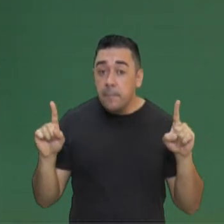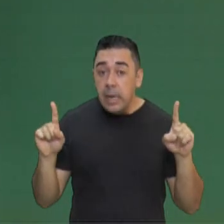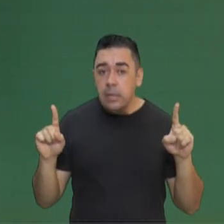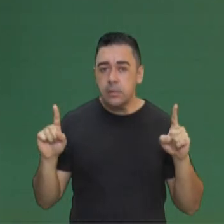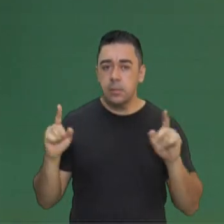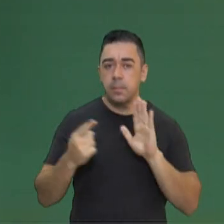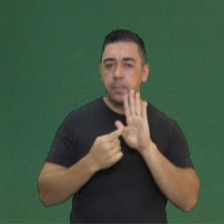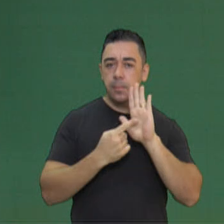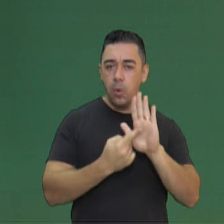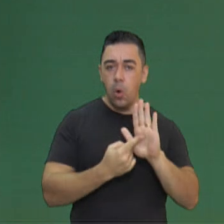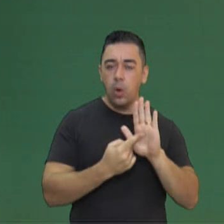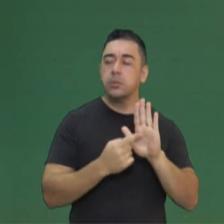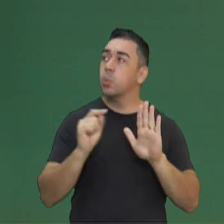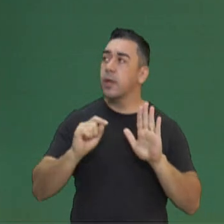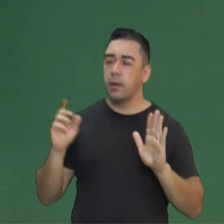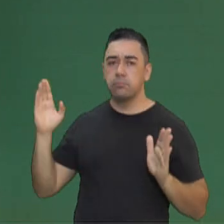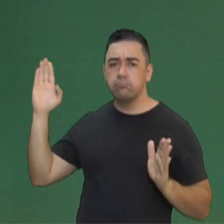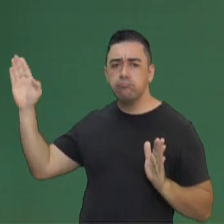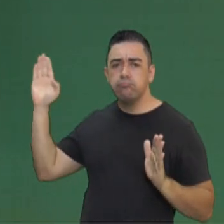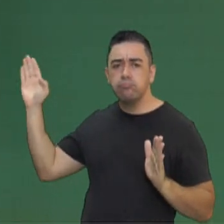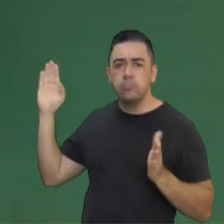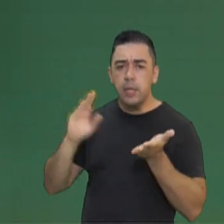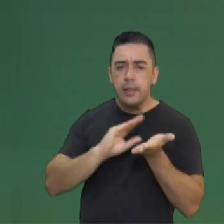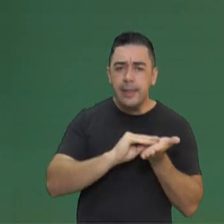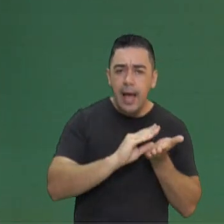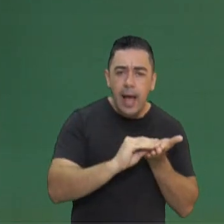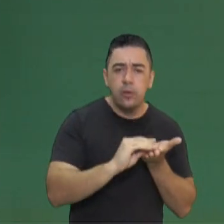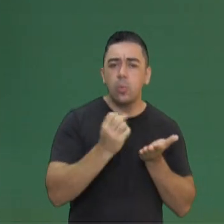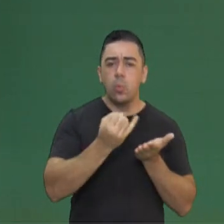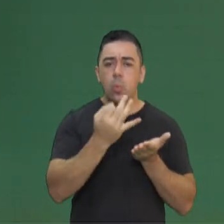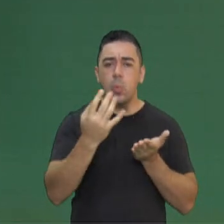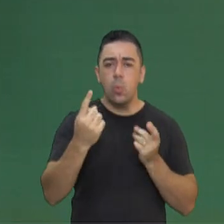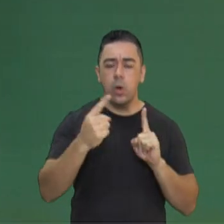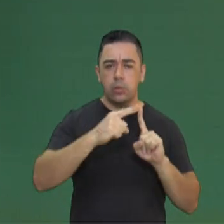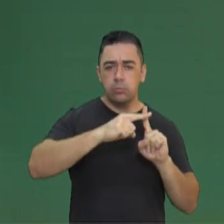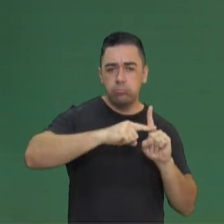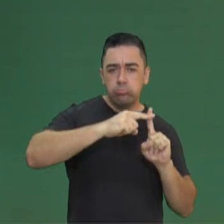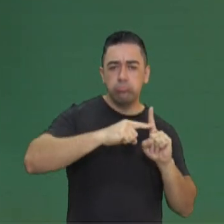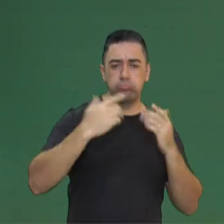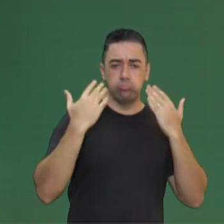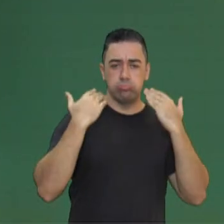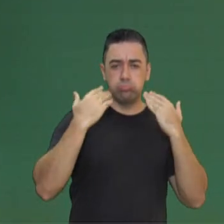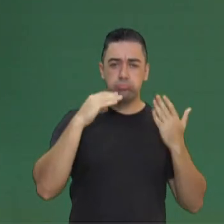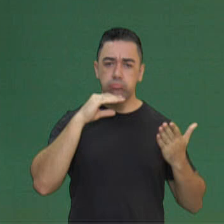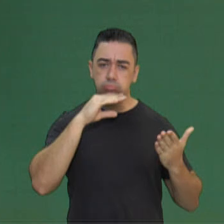nos mostra dados, né, de temperaturas, vento,